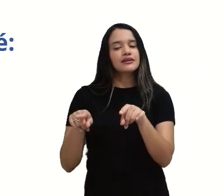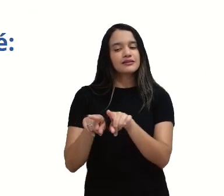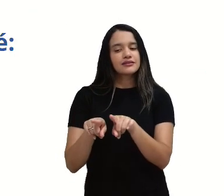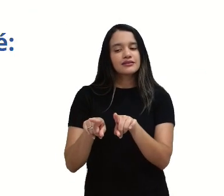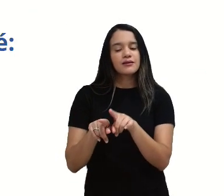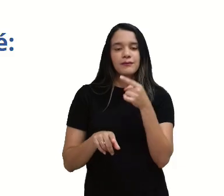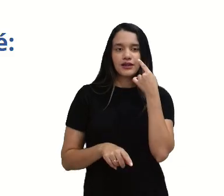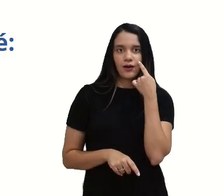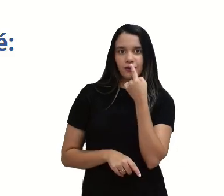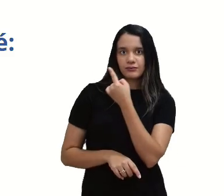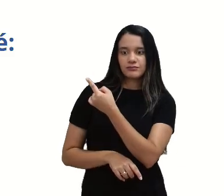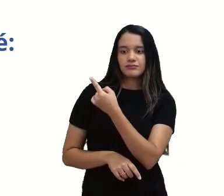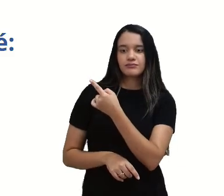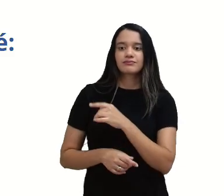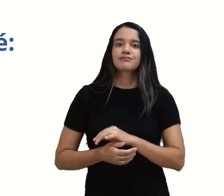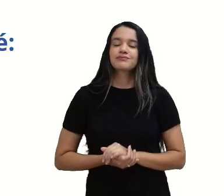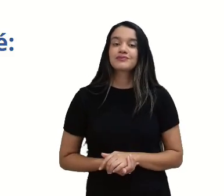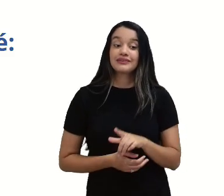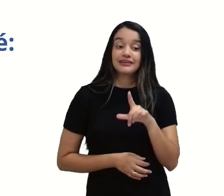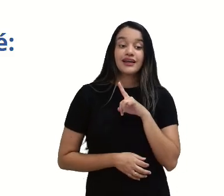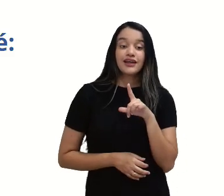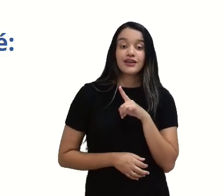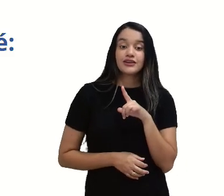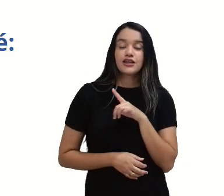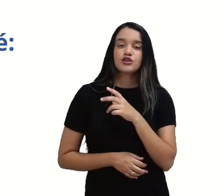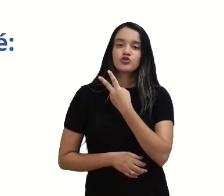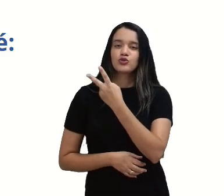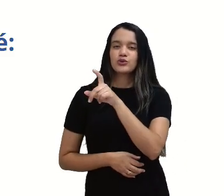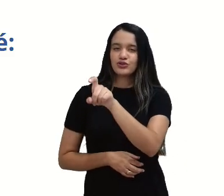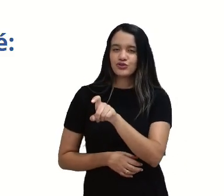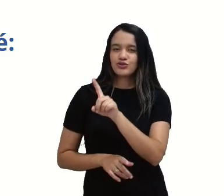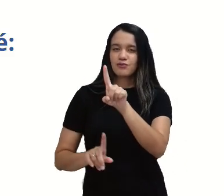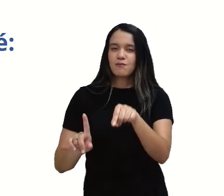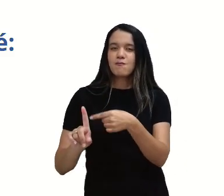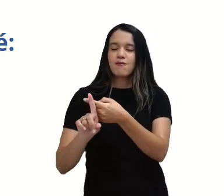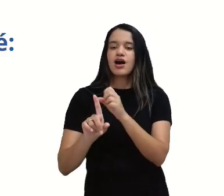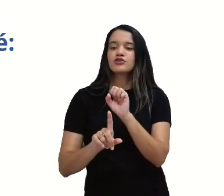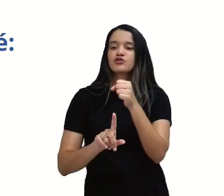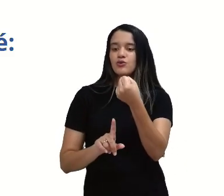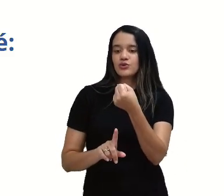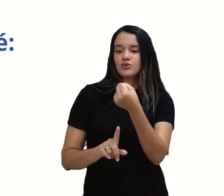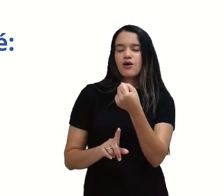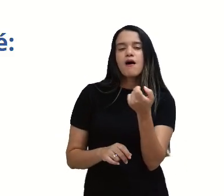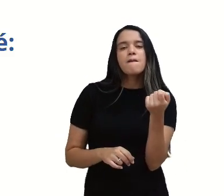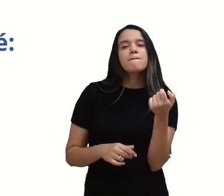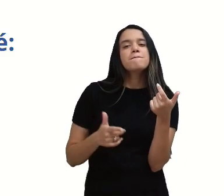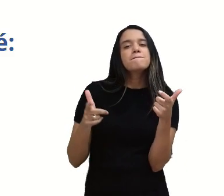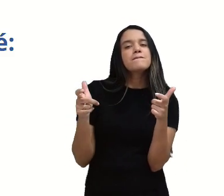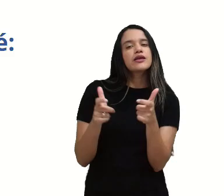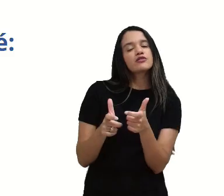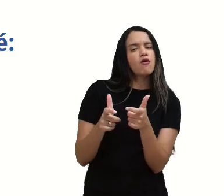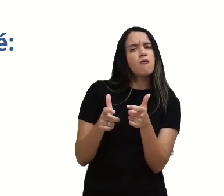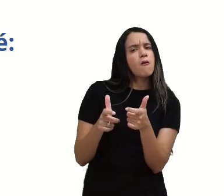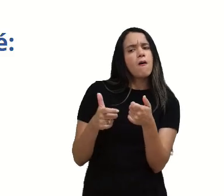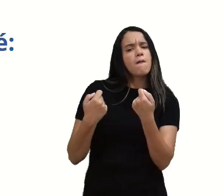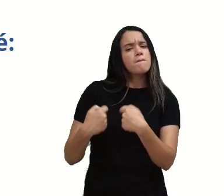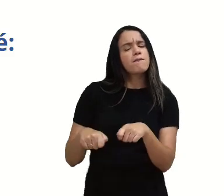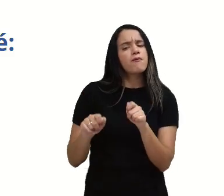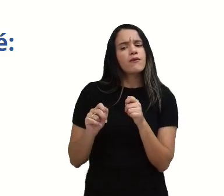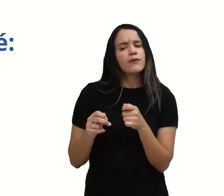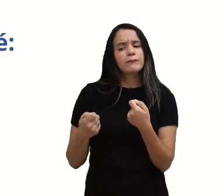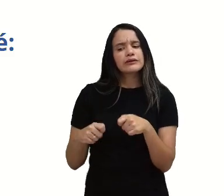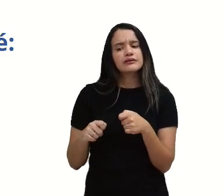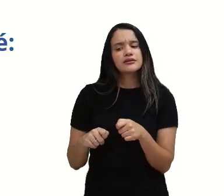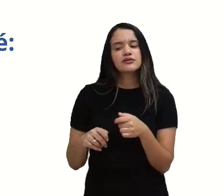a seguinte expressão. Eu tenho 2x mais 8 menor do que 3x mais 5. Por que eu preciso olhar dessas duas